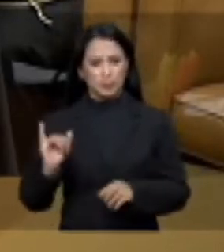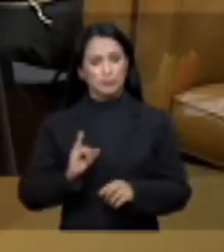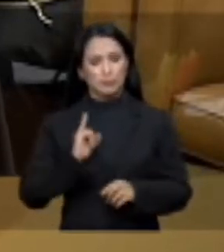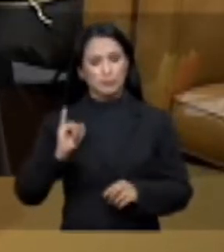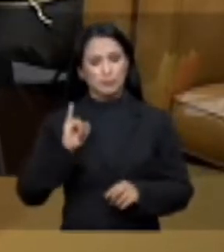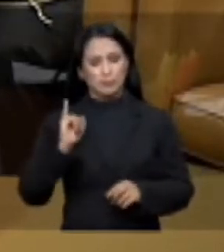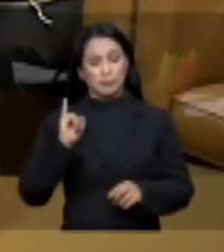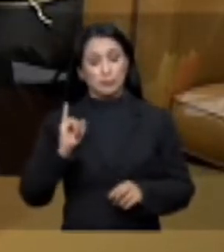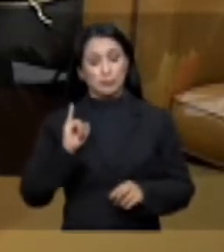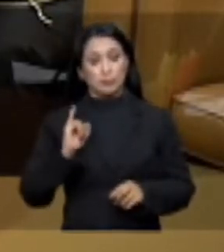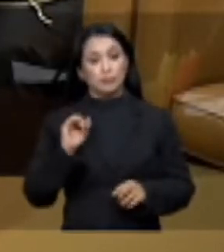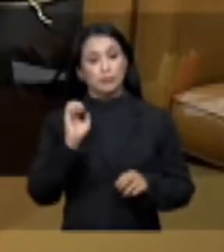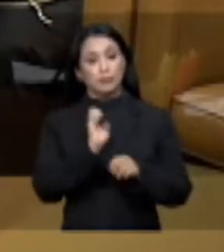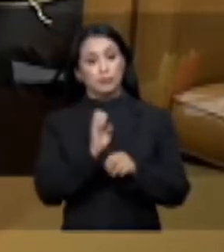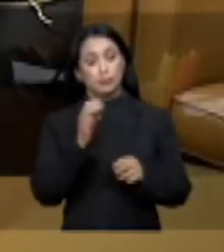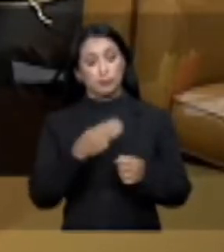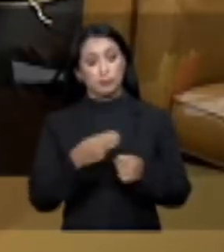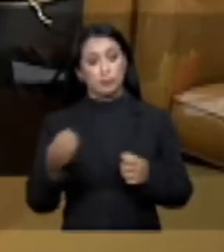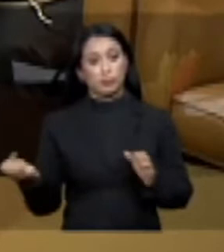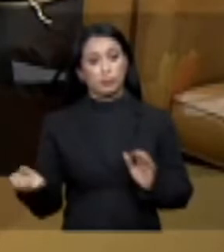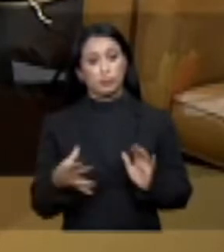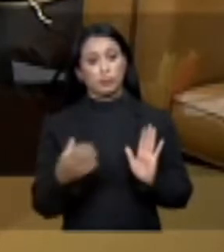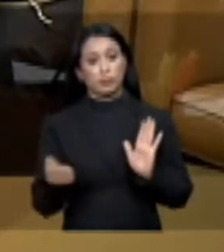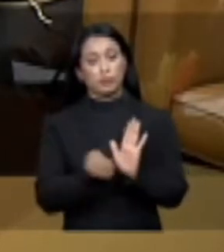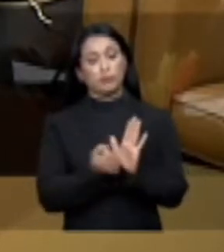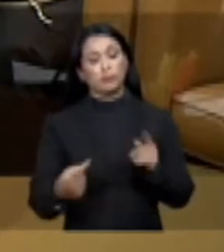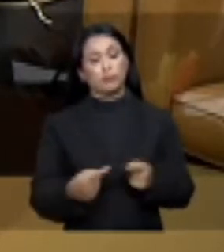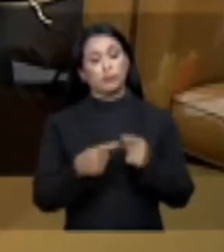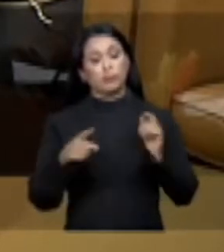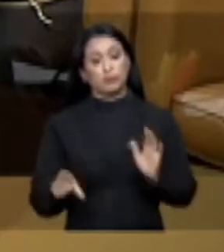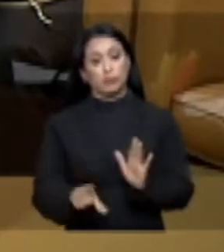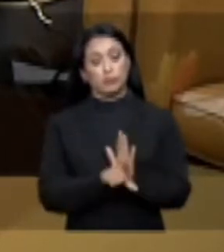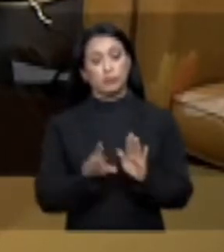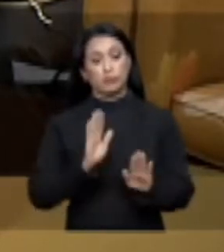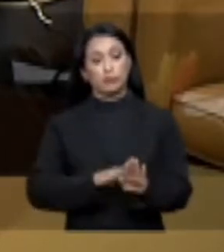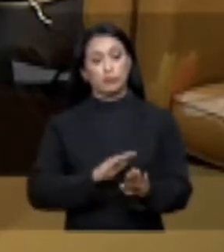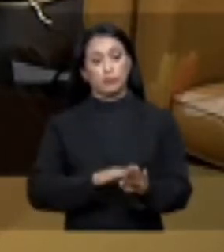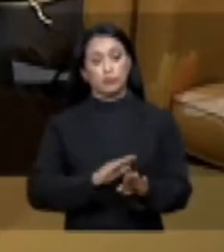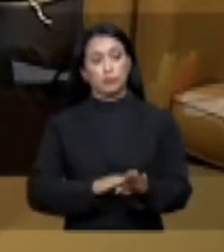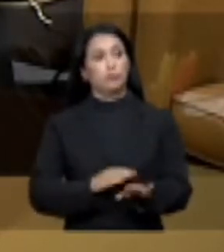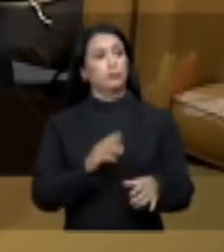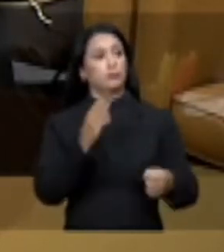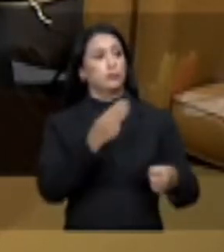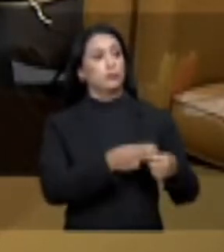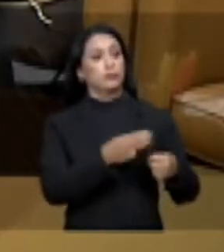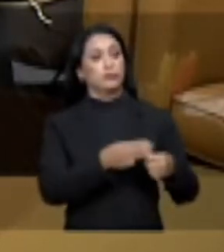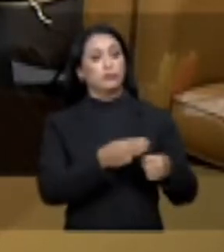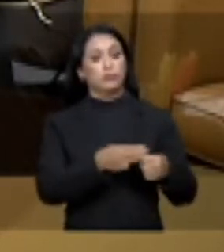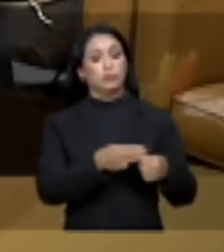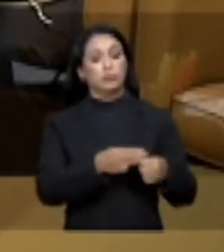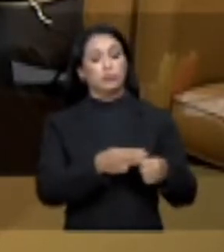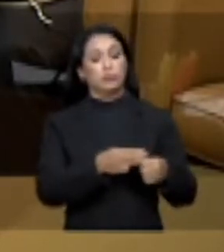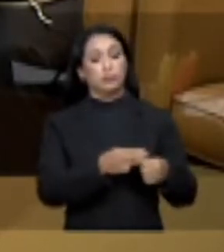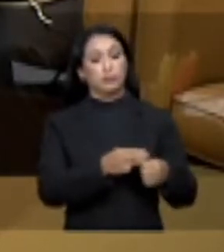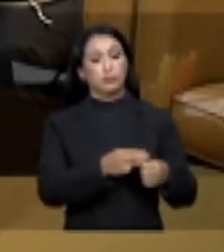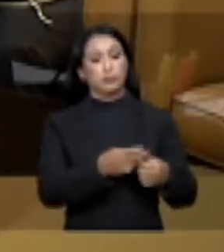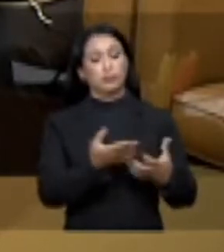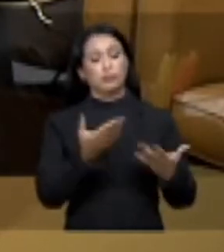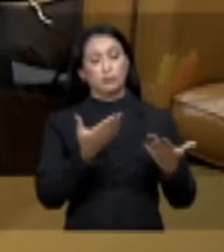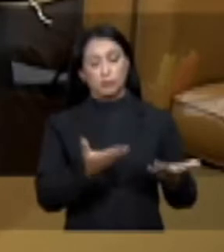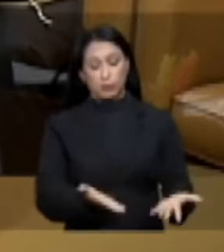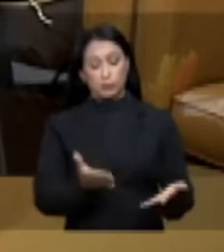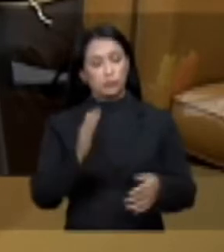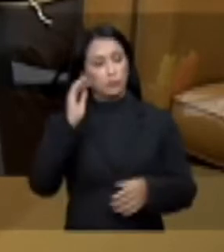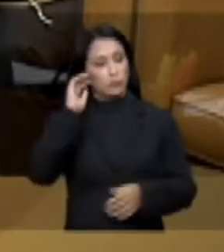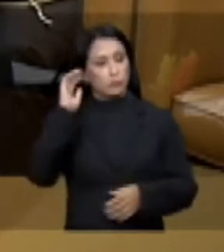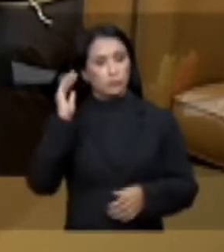sobre o desenho federativo do novo marco e a autonomia dos entes federativos, especialmente os entes